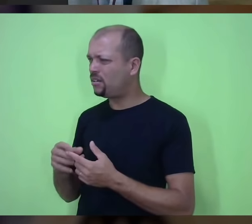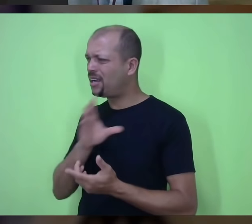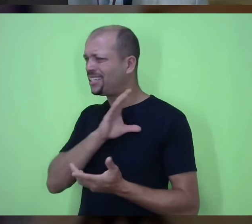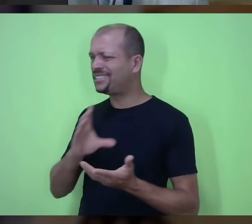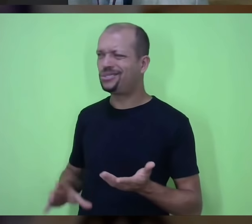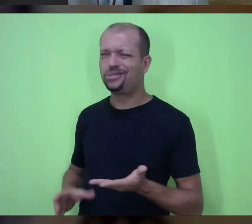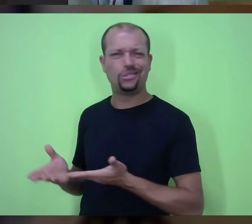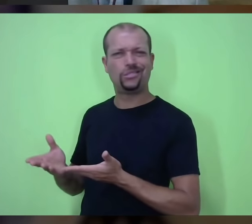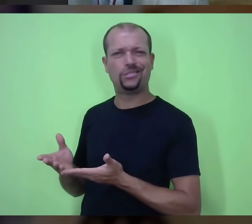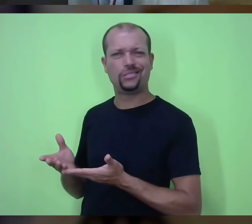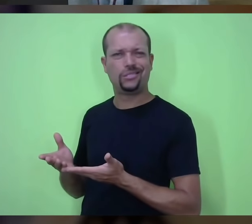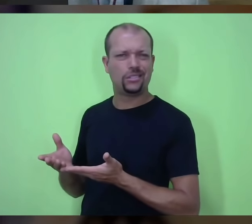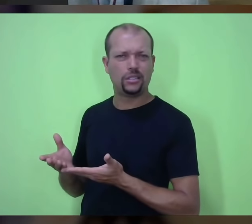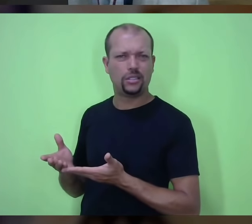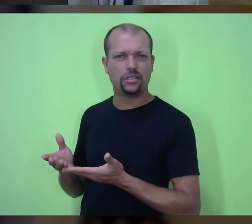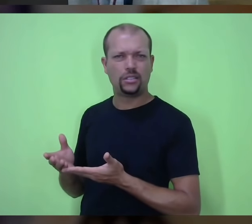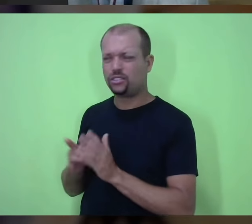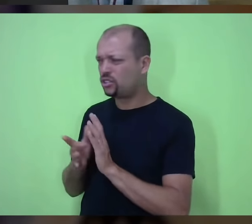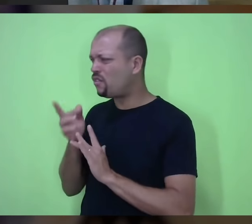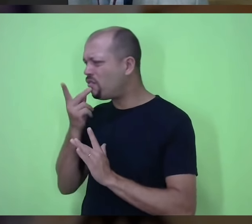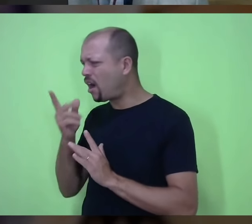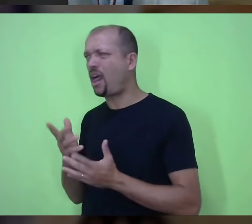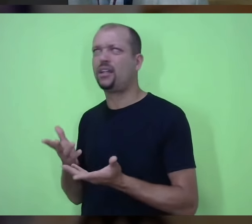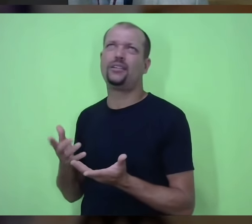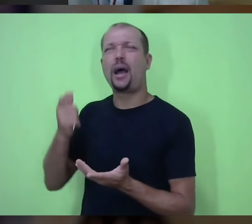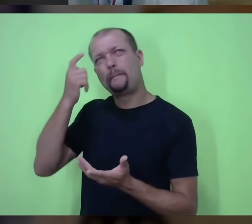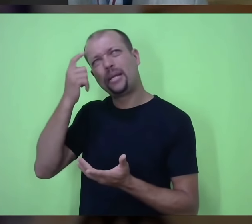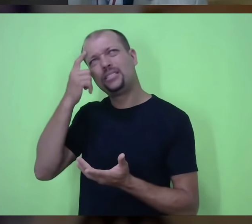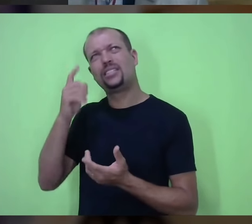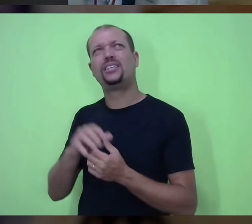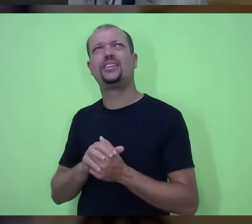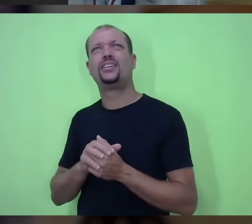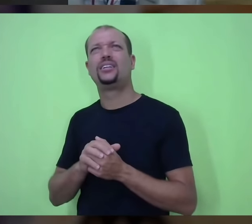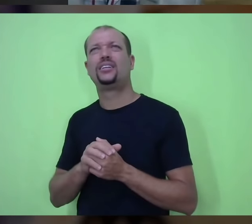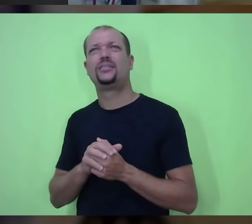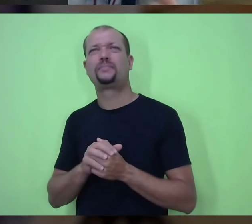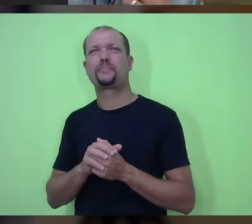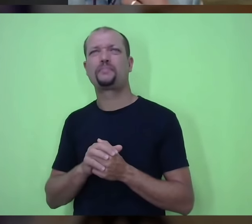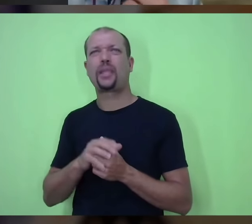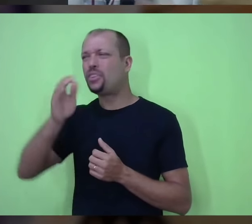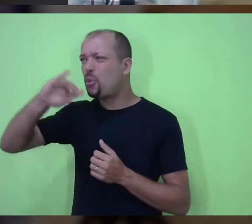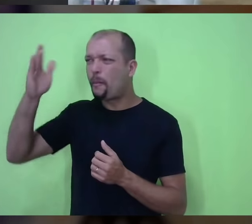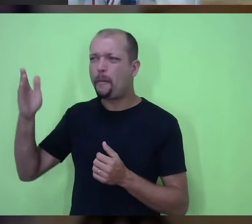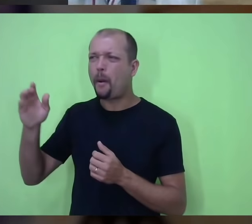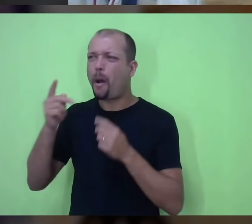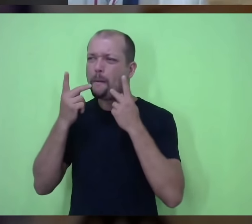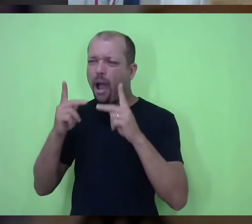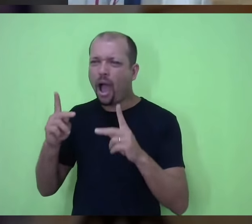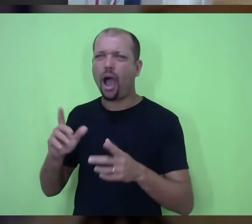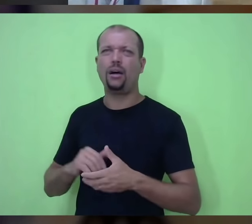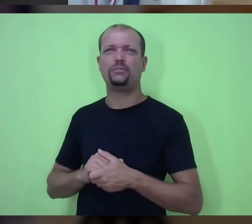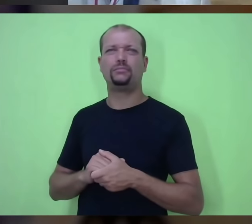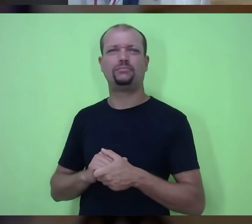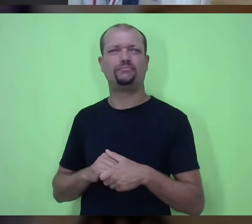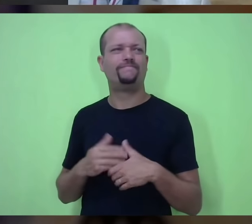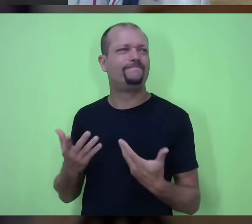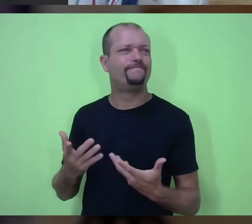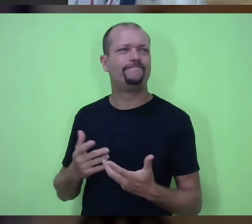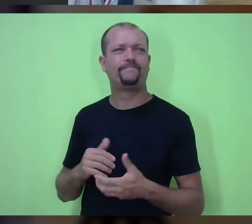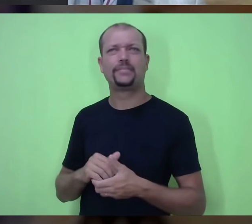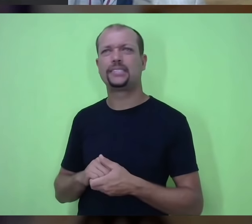Cristo que disse isso. Cristo disse as bem-aventuranças, Cristo falou outras coisas, ele não falou salmos, vamos dizer